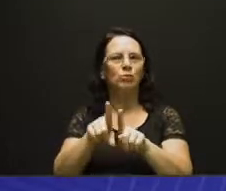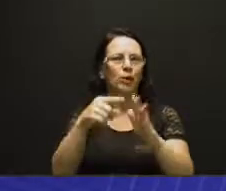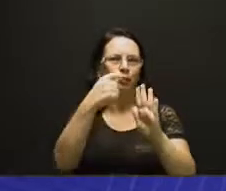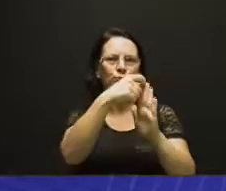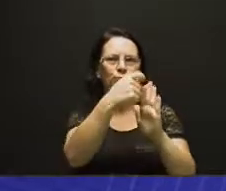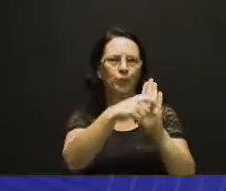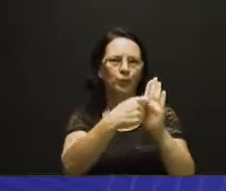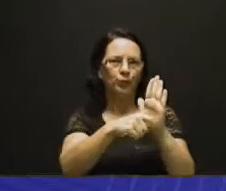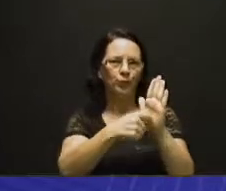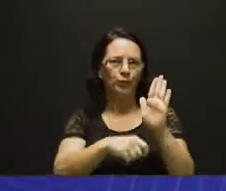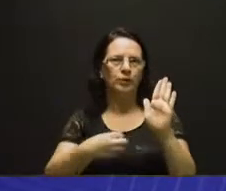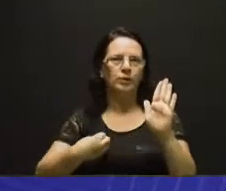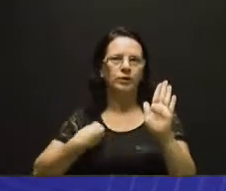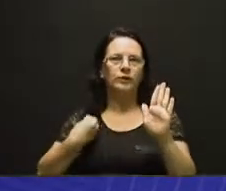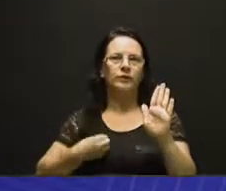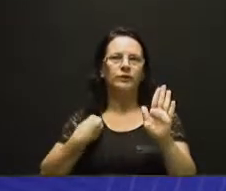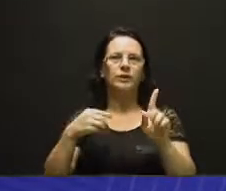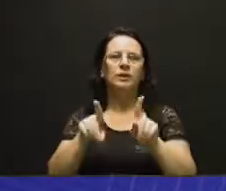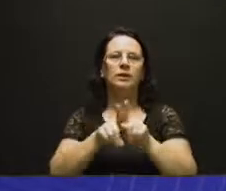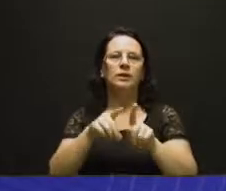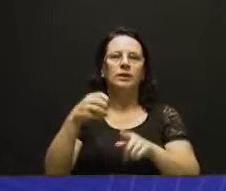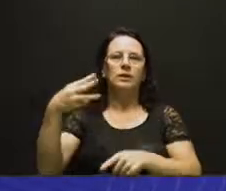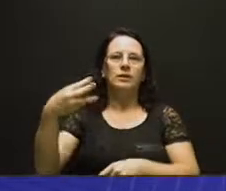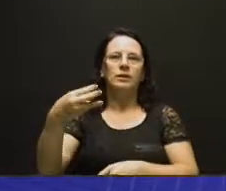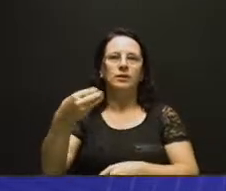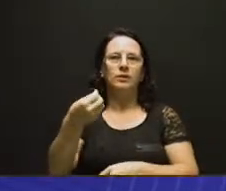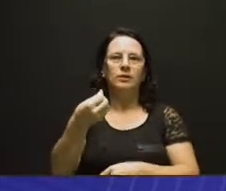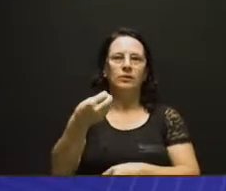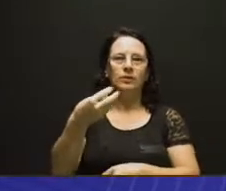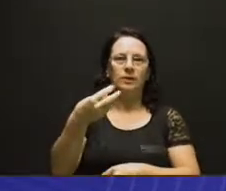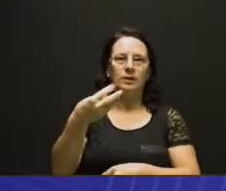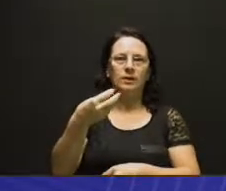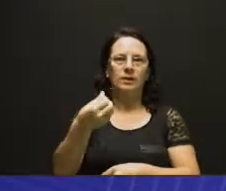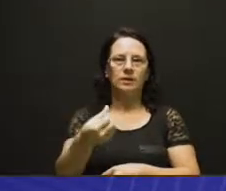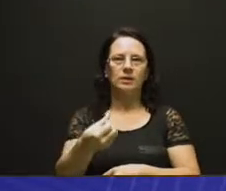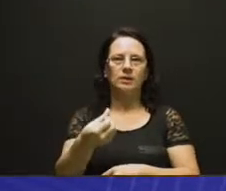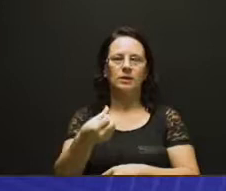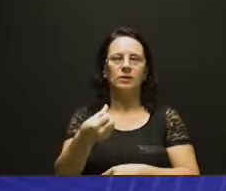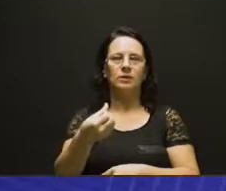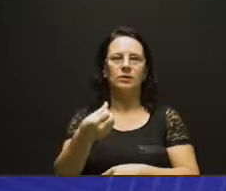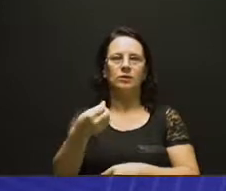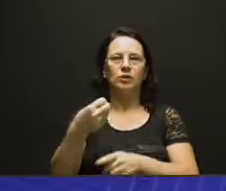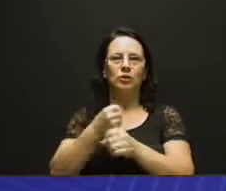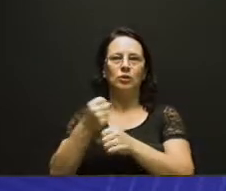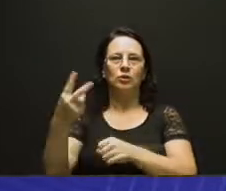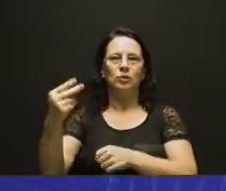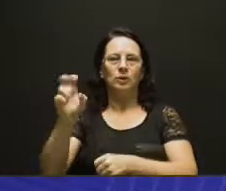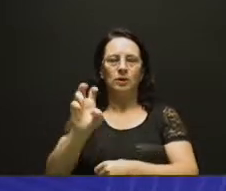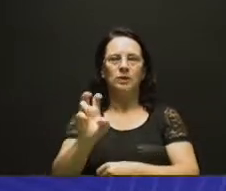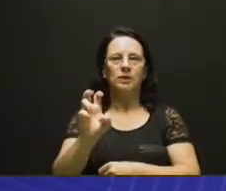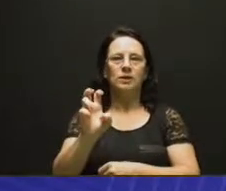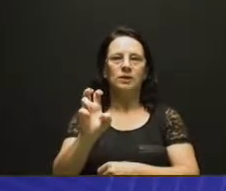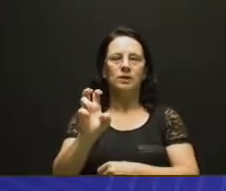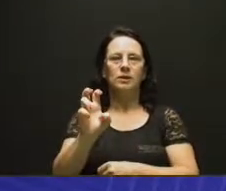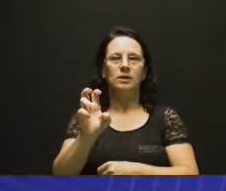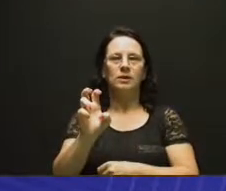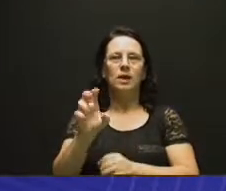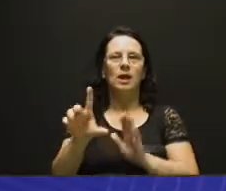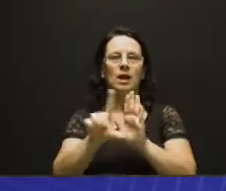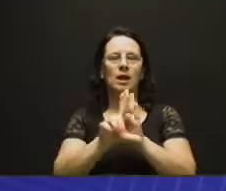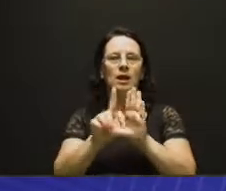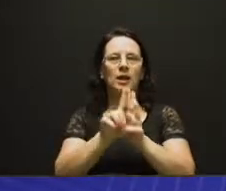da vida ea lei 3146 2015 que aqui nós estamos falando agora que a lb ia lei brasileira de inclusão